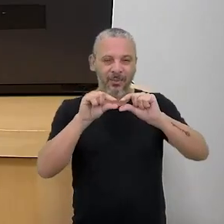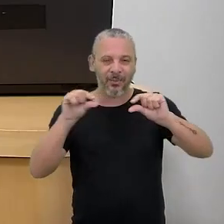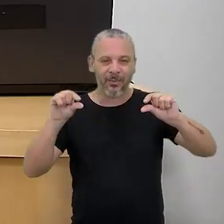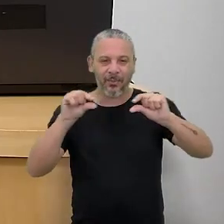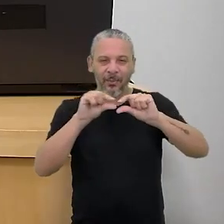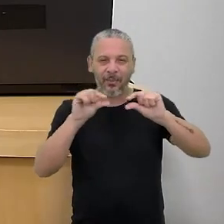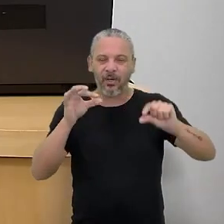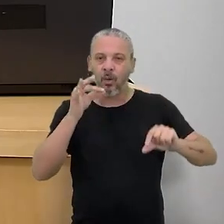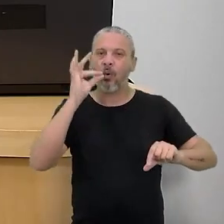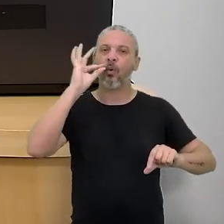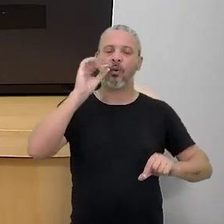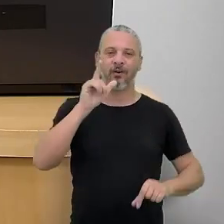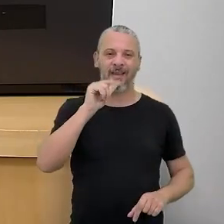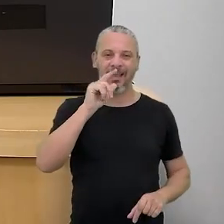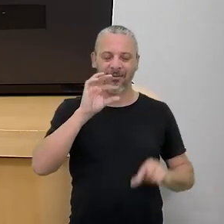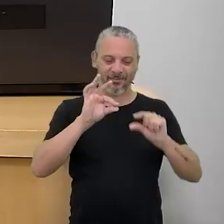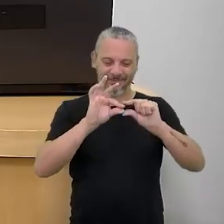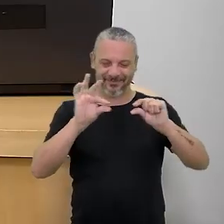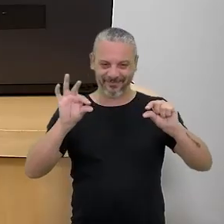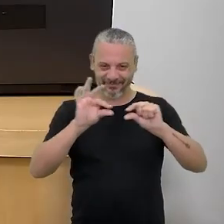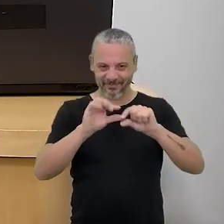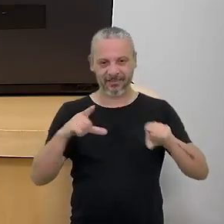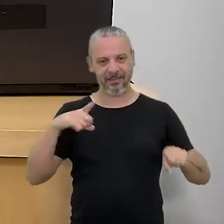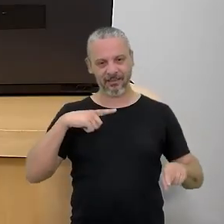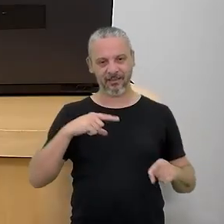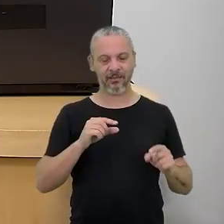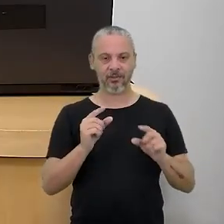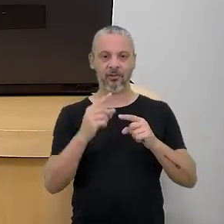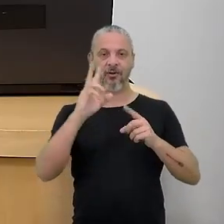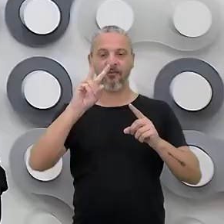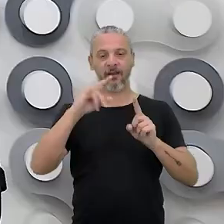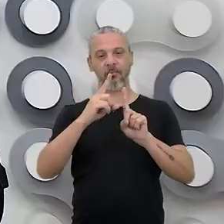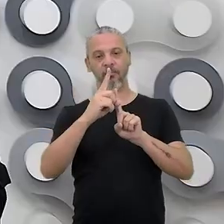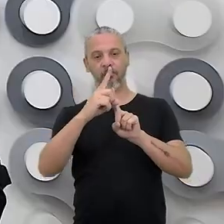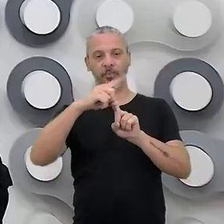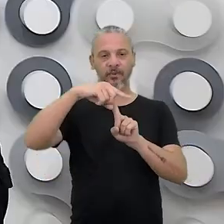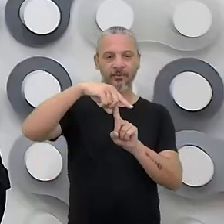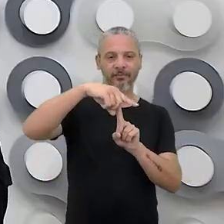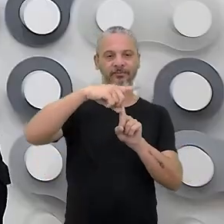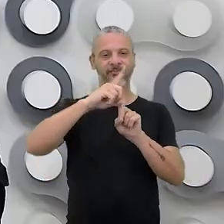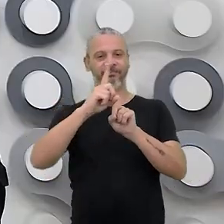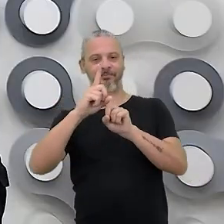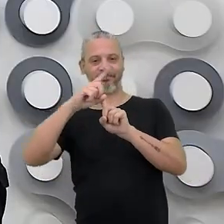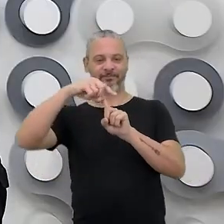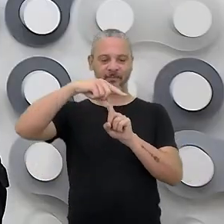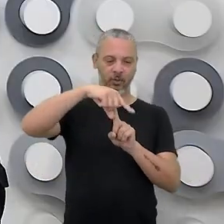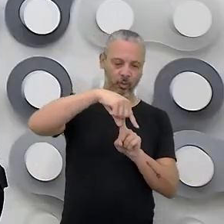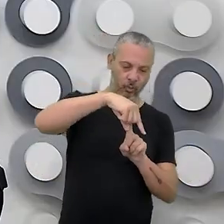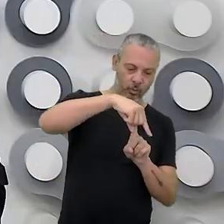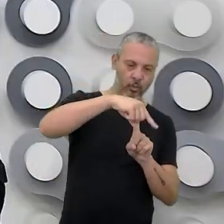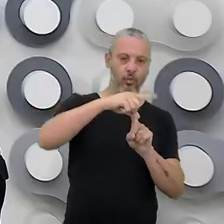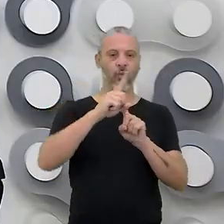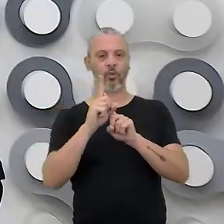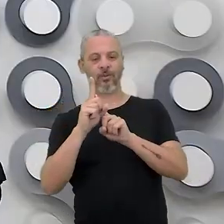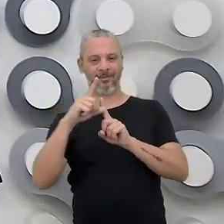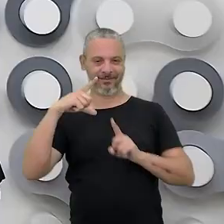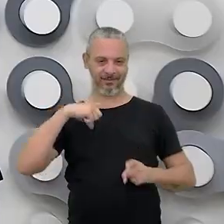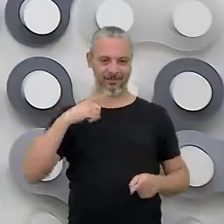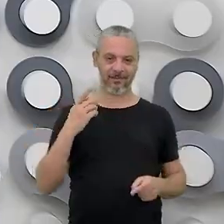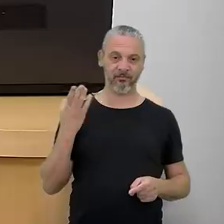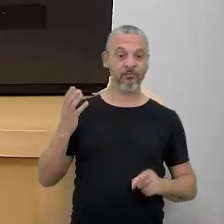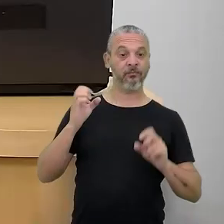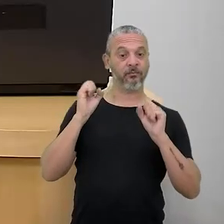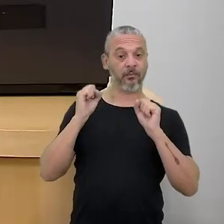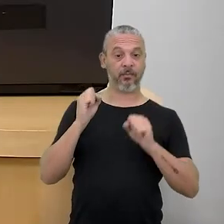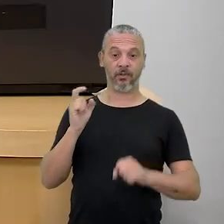um canudo, porque é o canudo que vai fazer o movimento de recolher a água. E esse